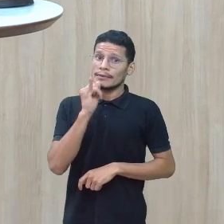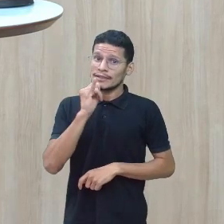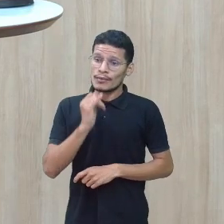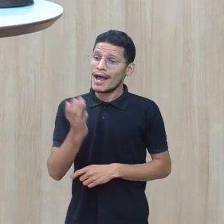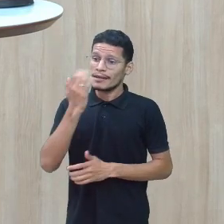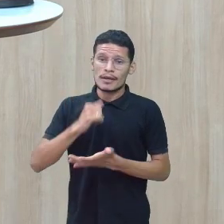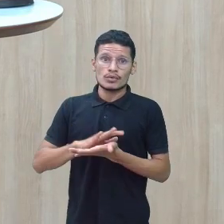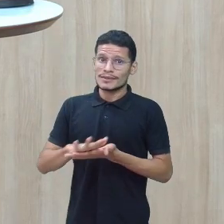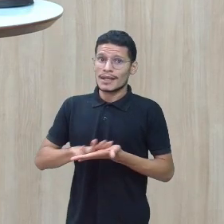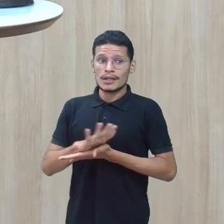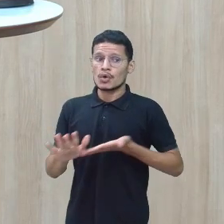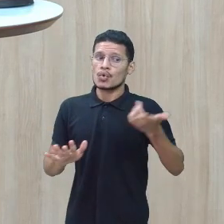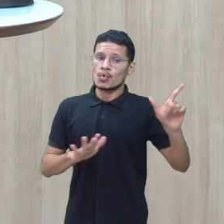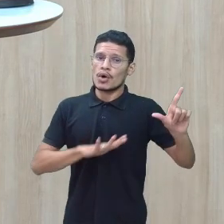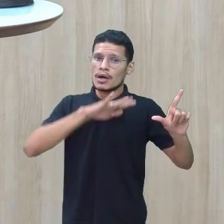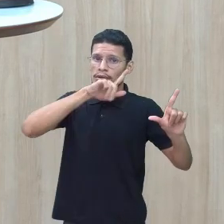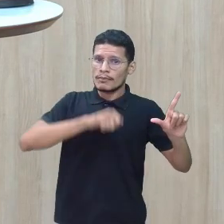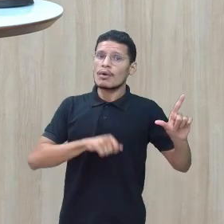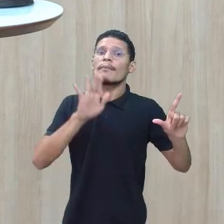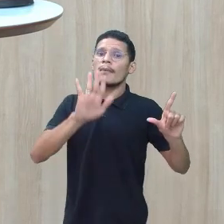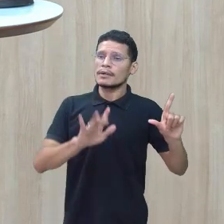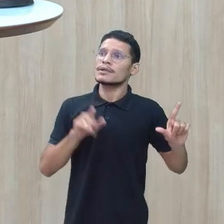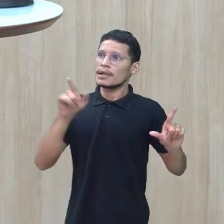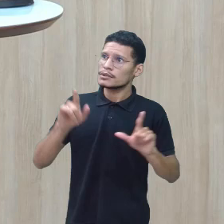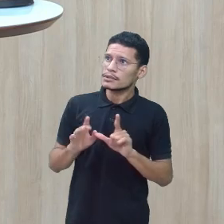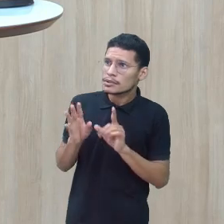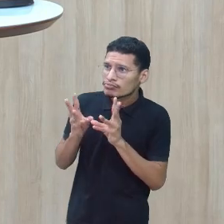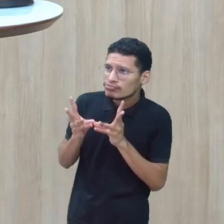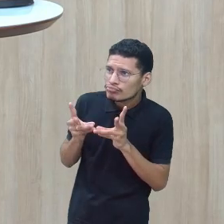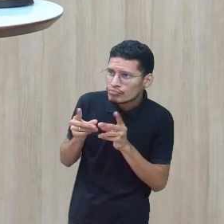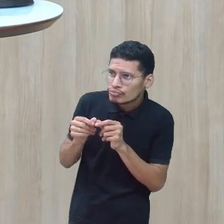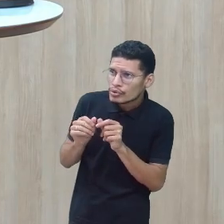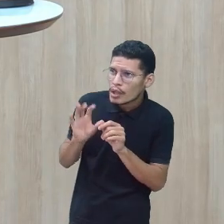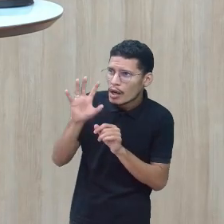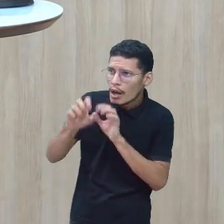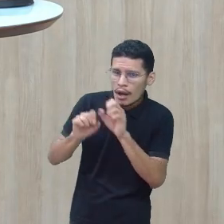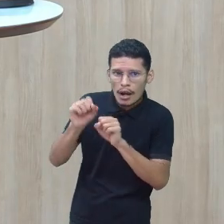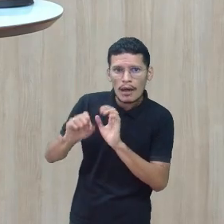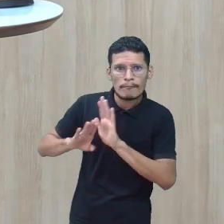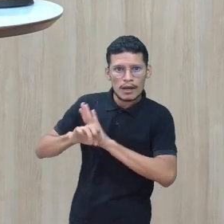de alimento, mas eles vão ser decompostos.